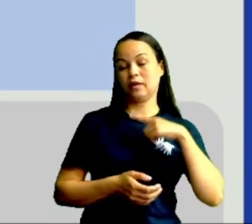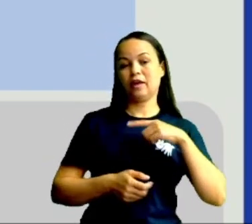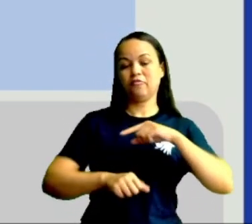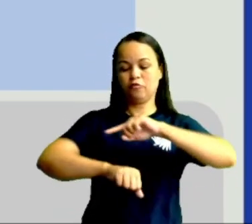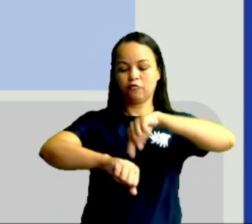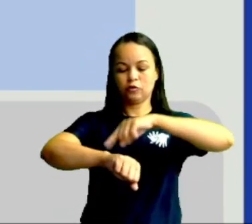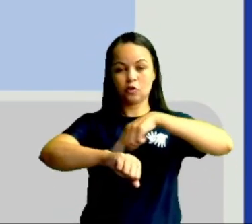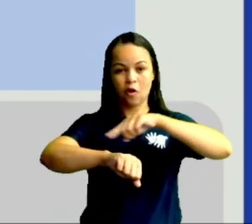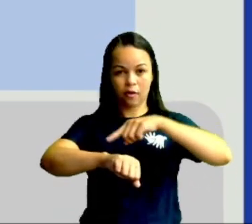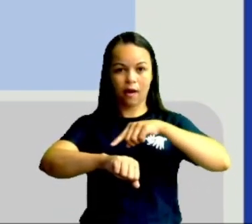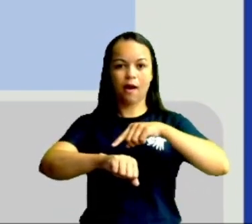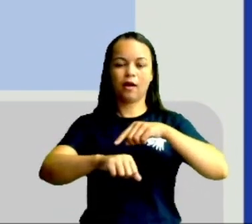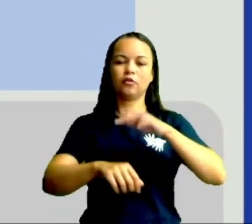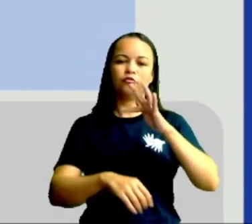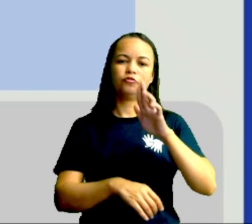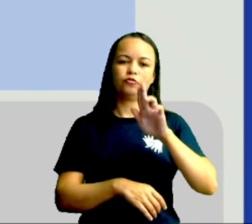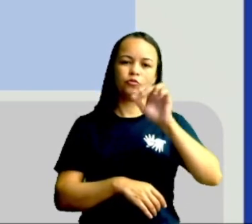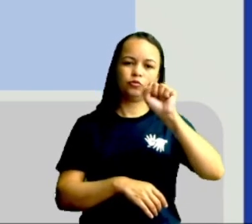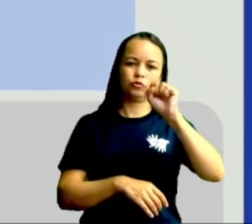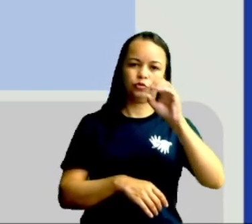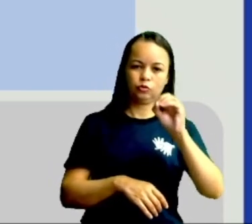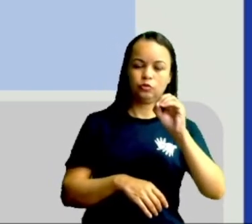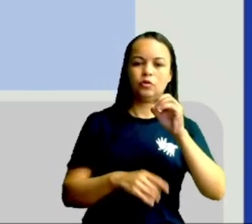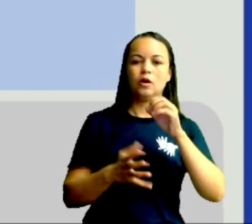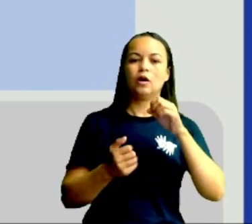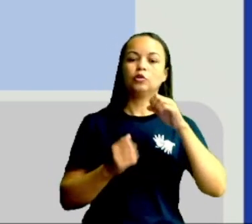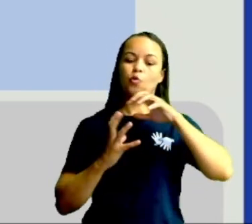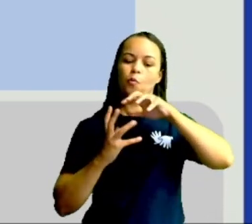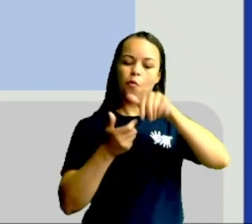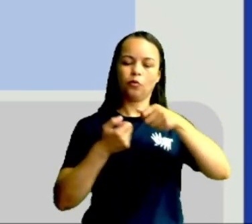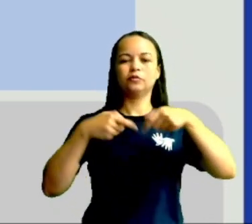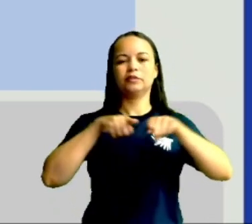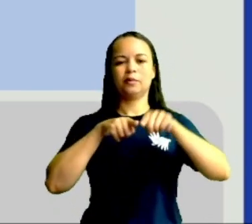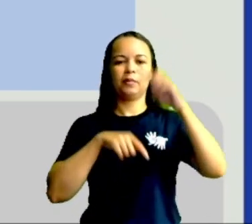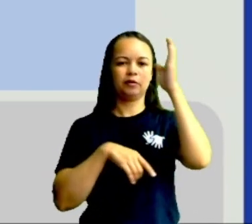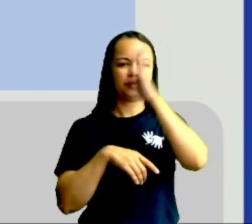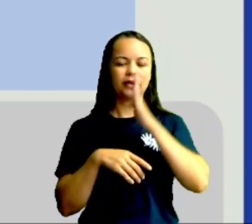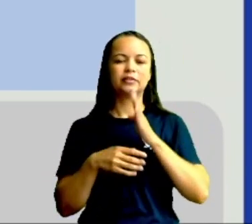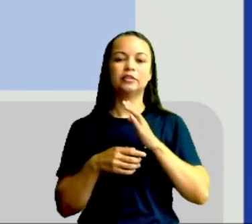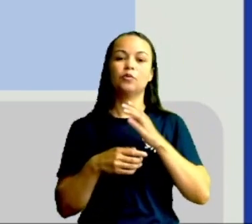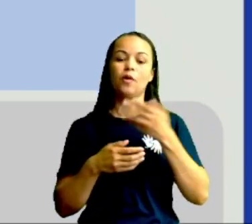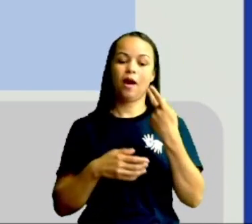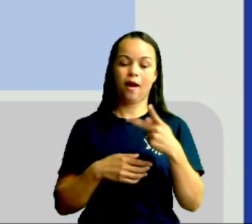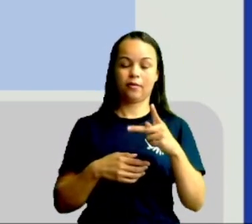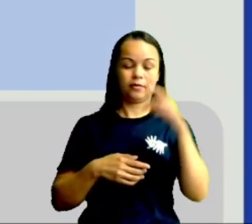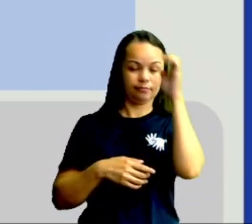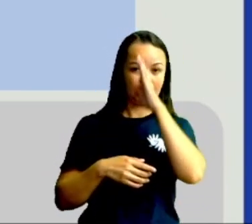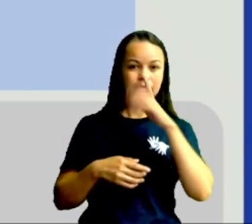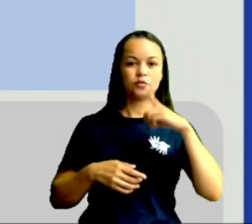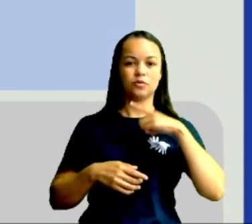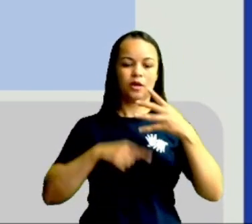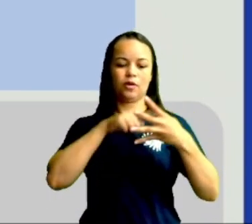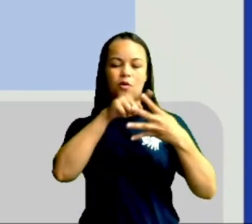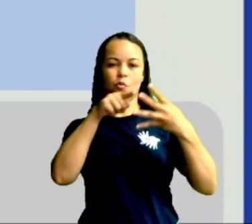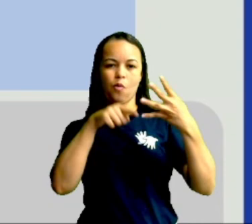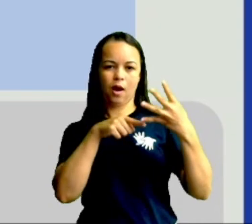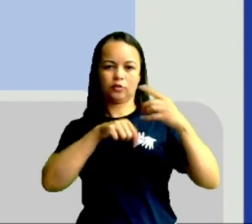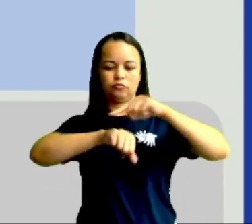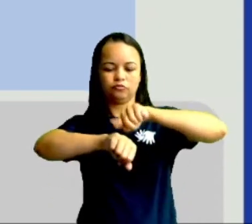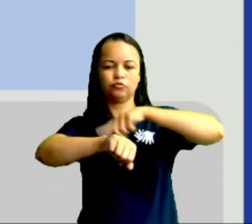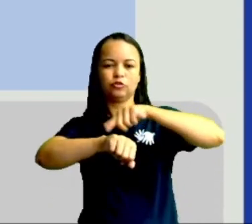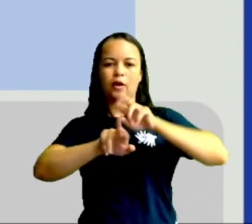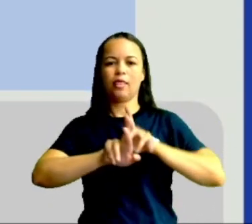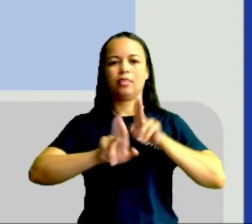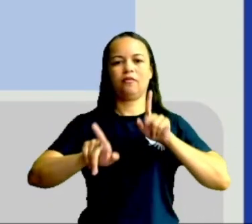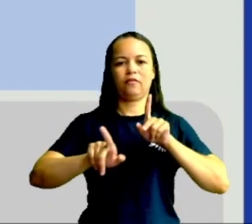no mundo e o fuso horário também no Brasil. E vimos que no Brasil tem 4 fusos horários, não é isso? E